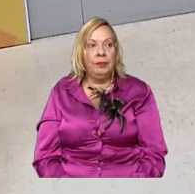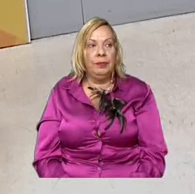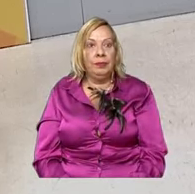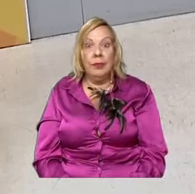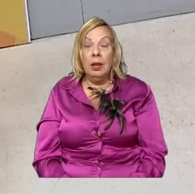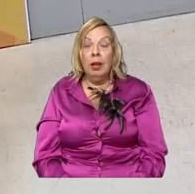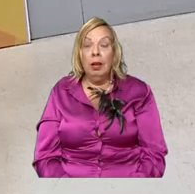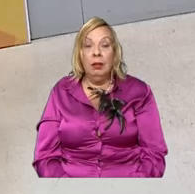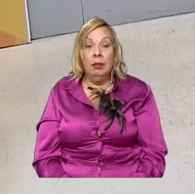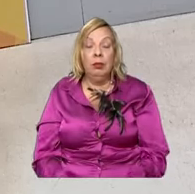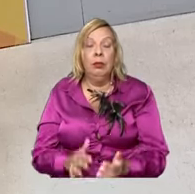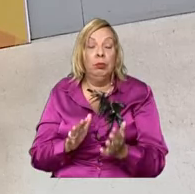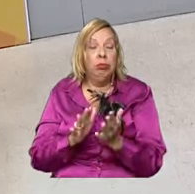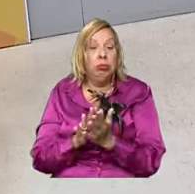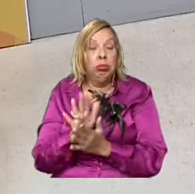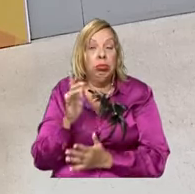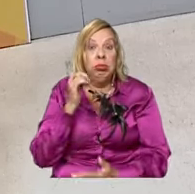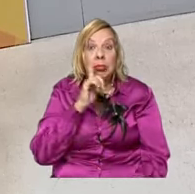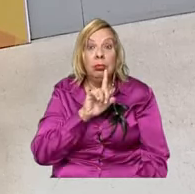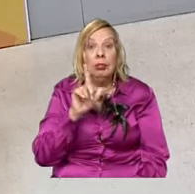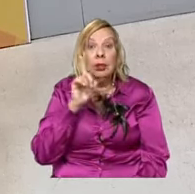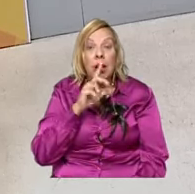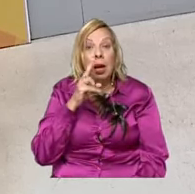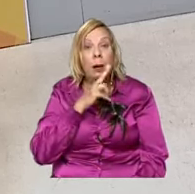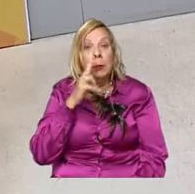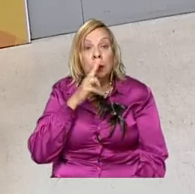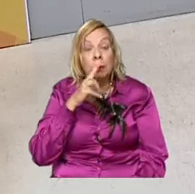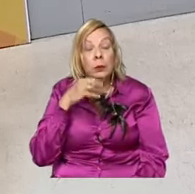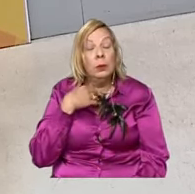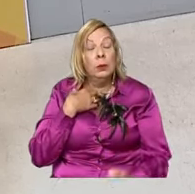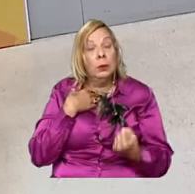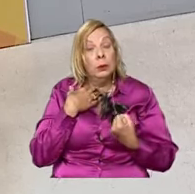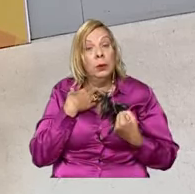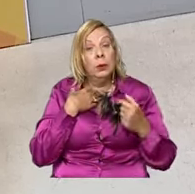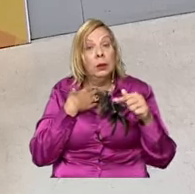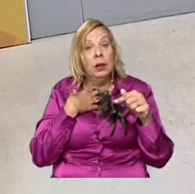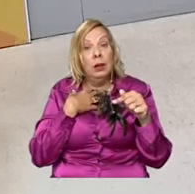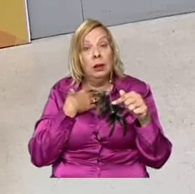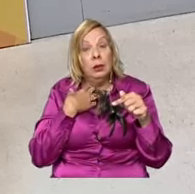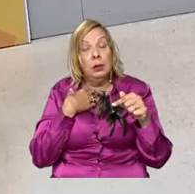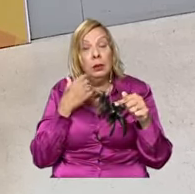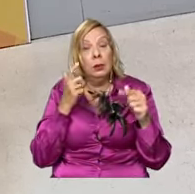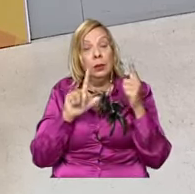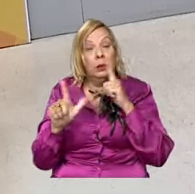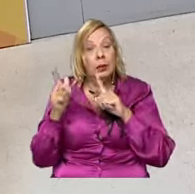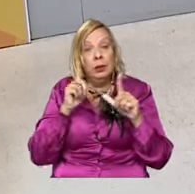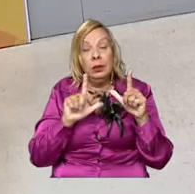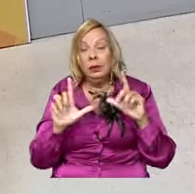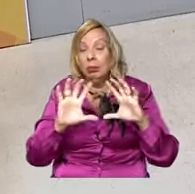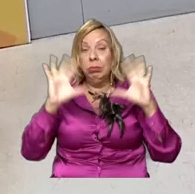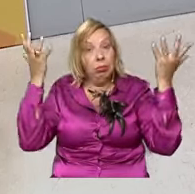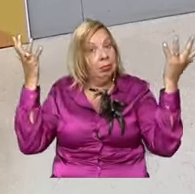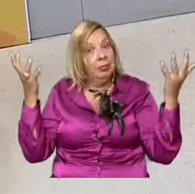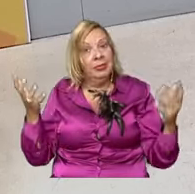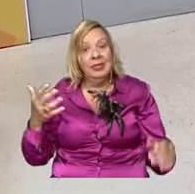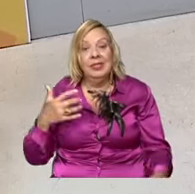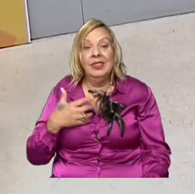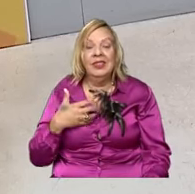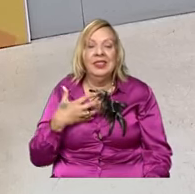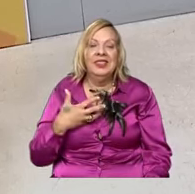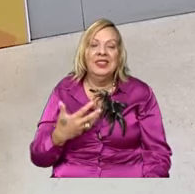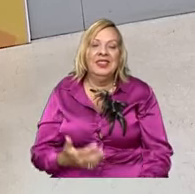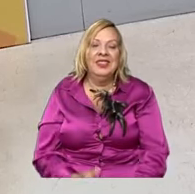número... Decidido! Sete. Número 7 decidiu o primeiro prêmio. O